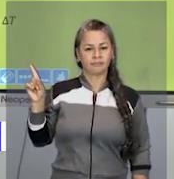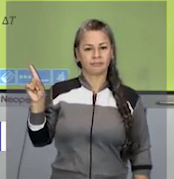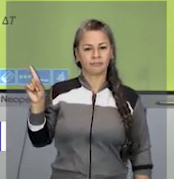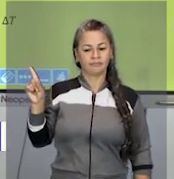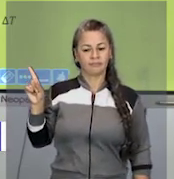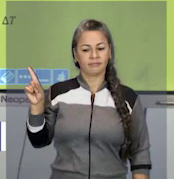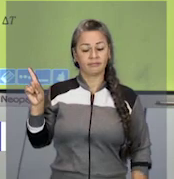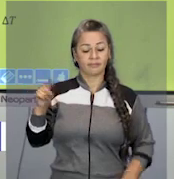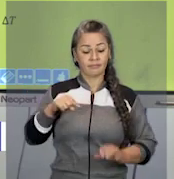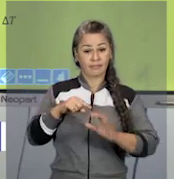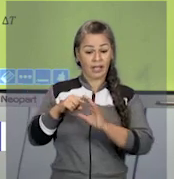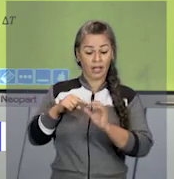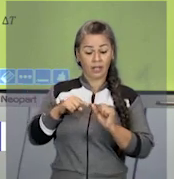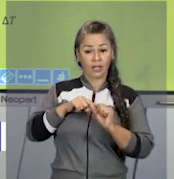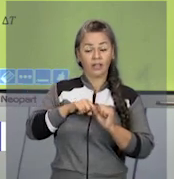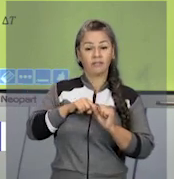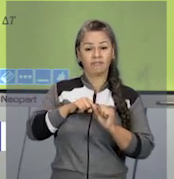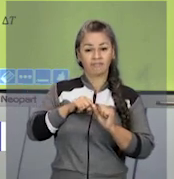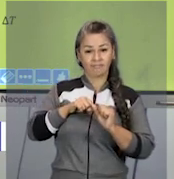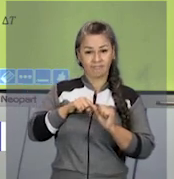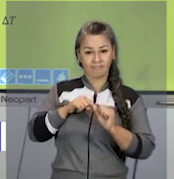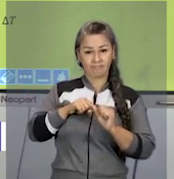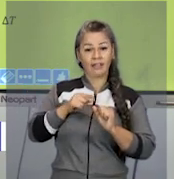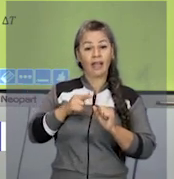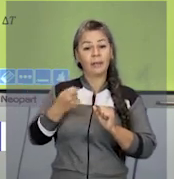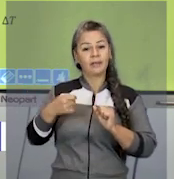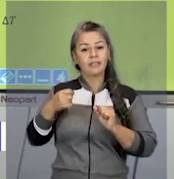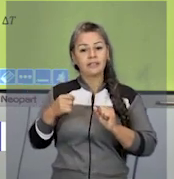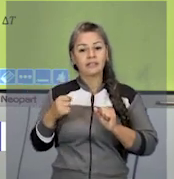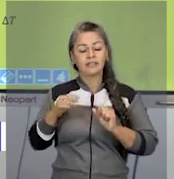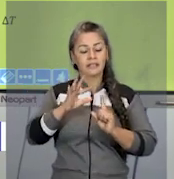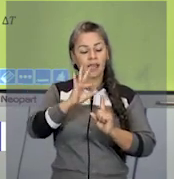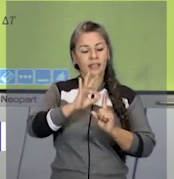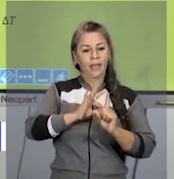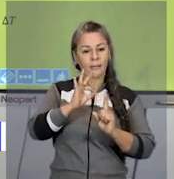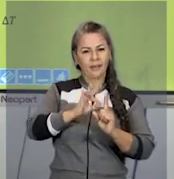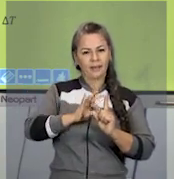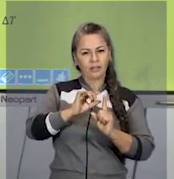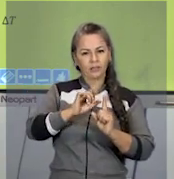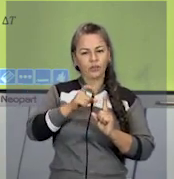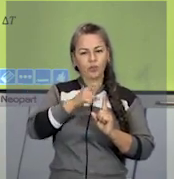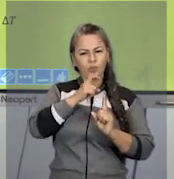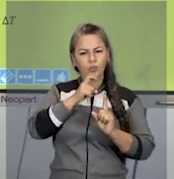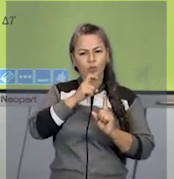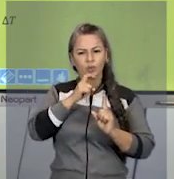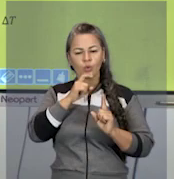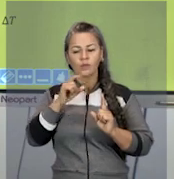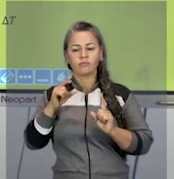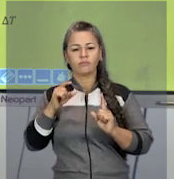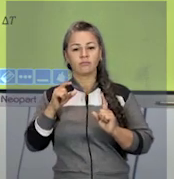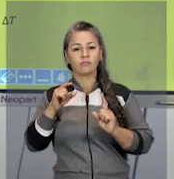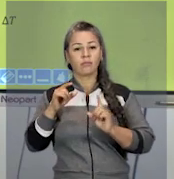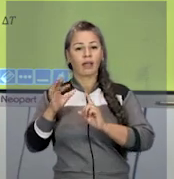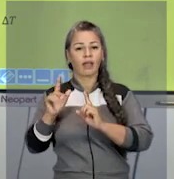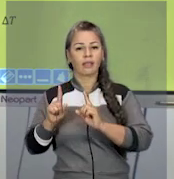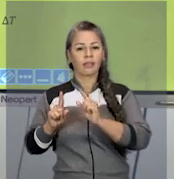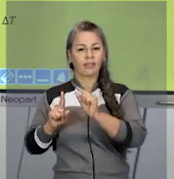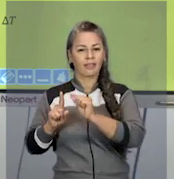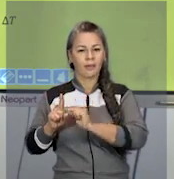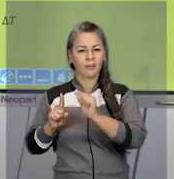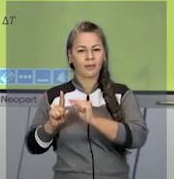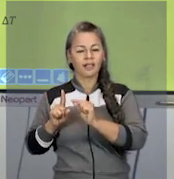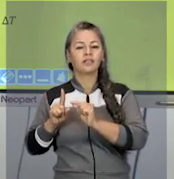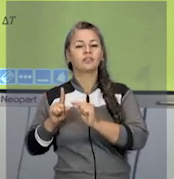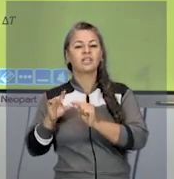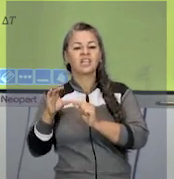calor absorvido é igual à quantidade de calor cedido, ou que é uma forma só diferente de você escrever, né? O